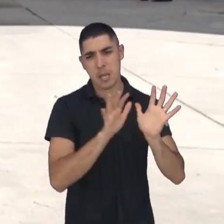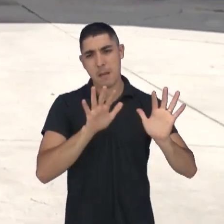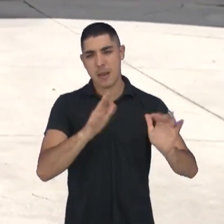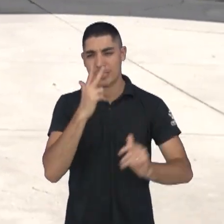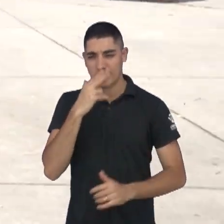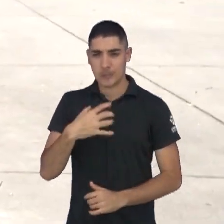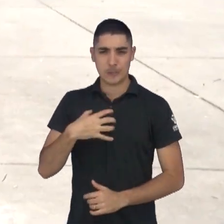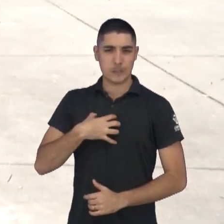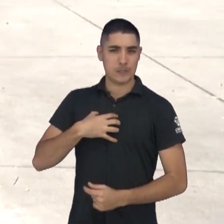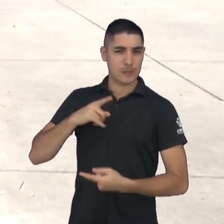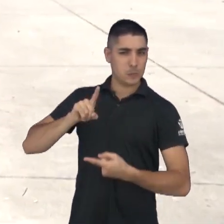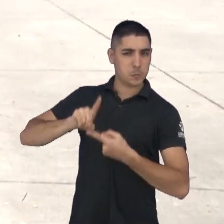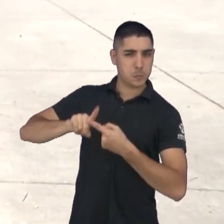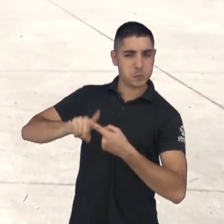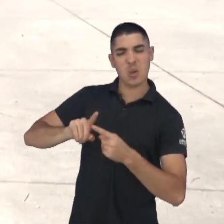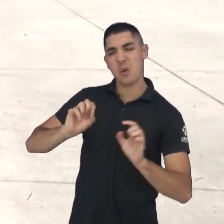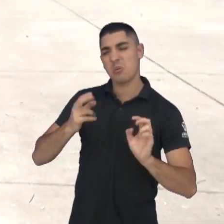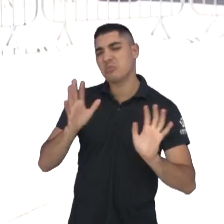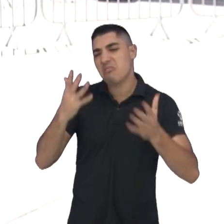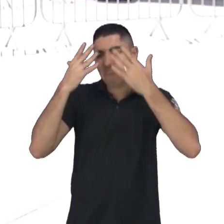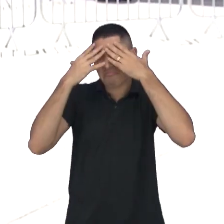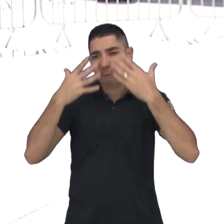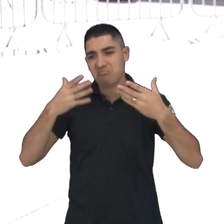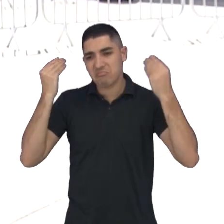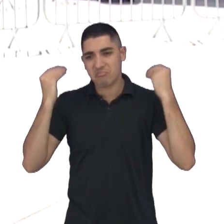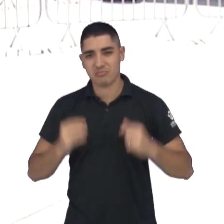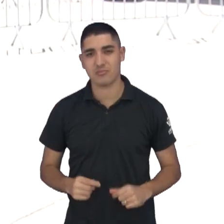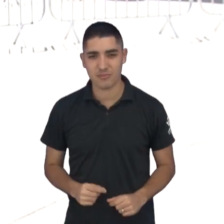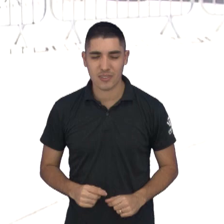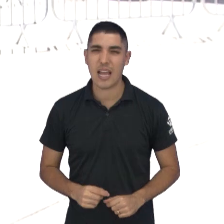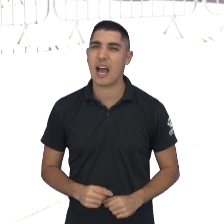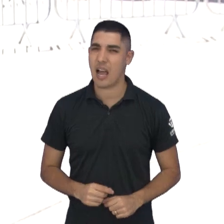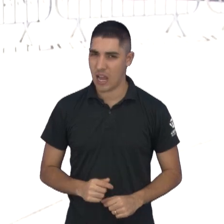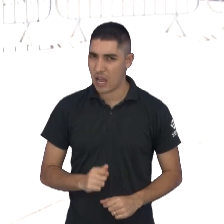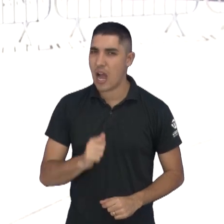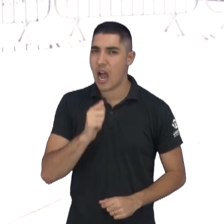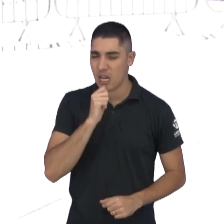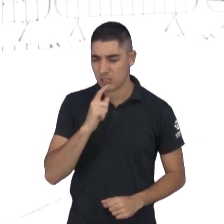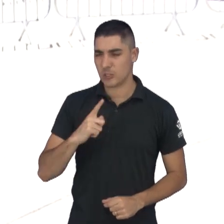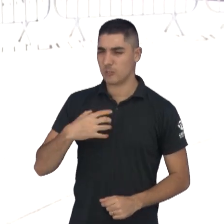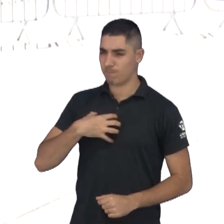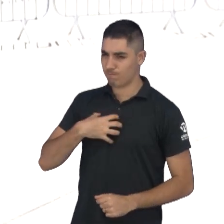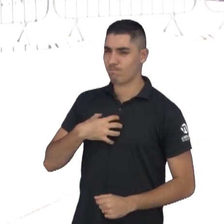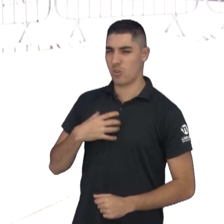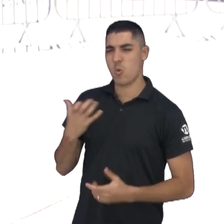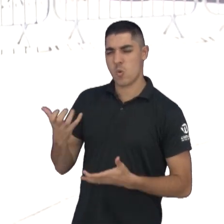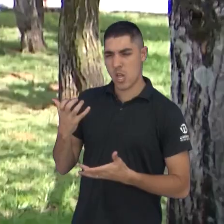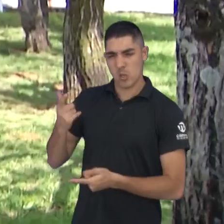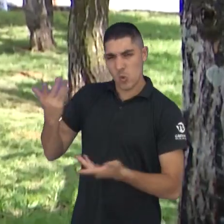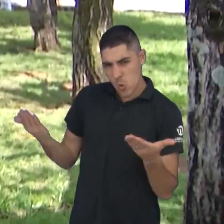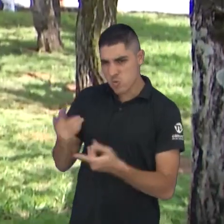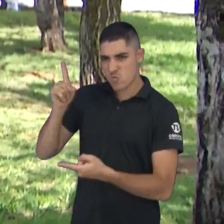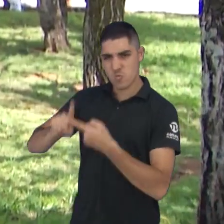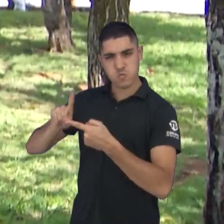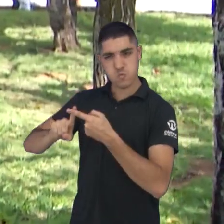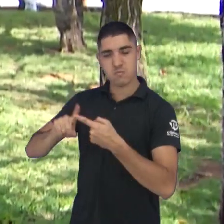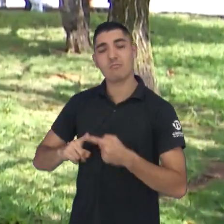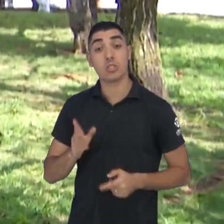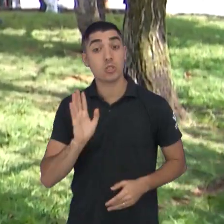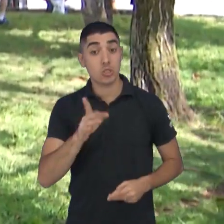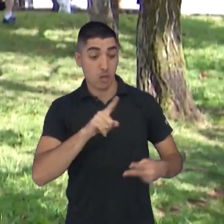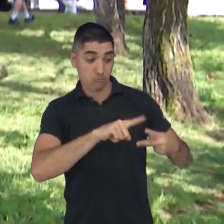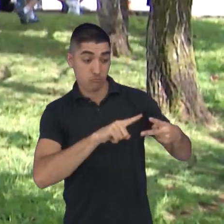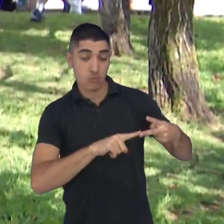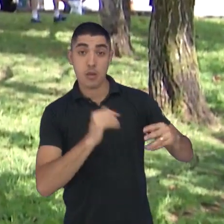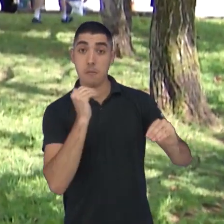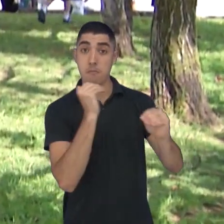revanche ainda existe ou já foi superado? Tem muito, cara. Nossa, demais. Aí, quero a revanche hoje. Viemos de 2 empates aí,